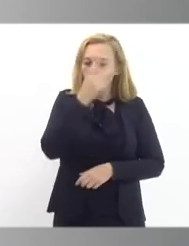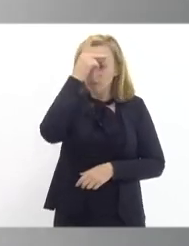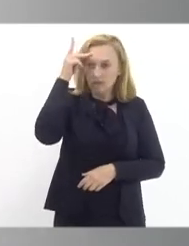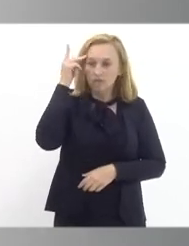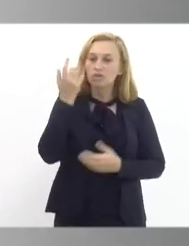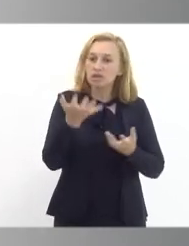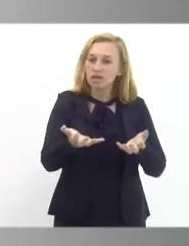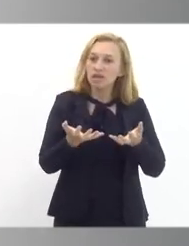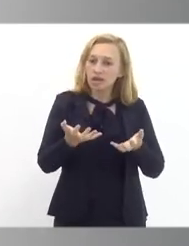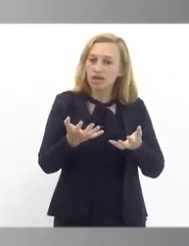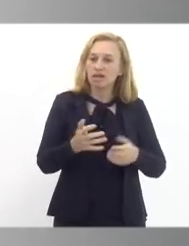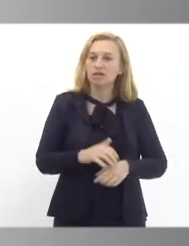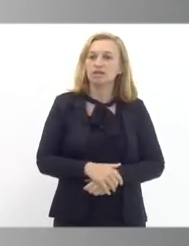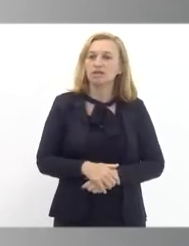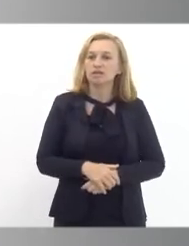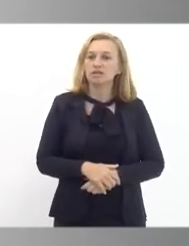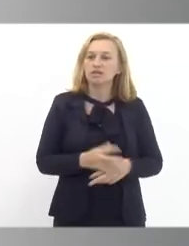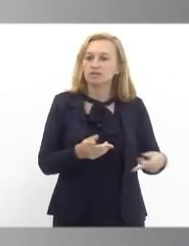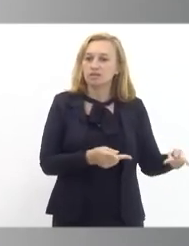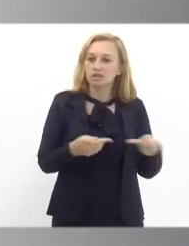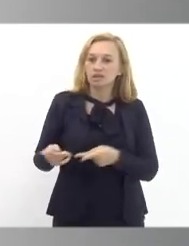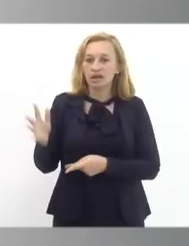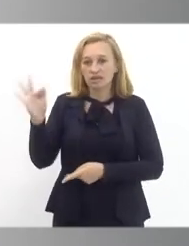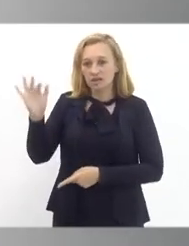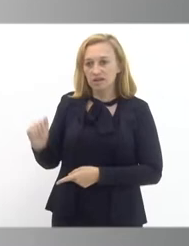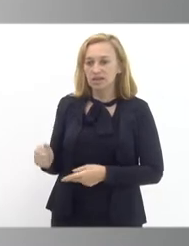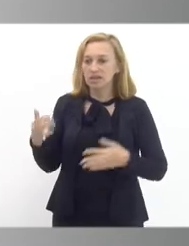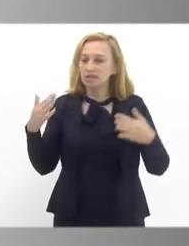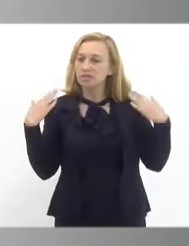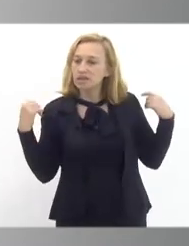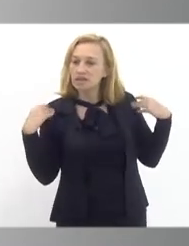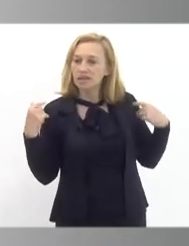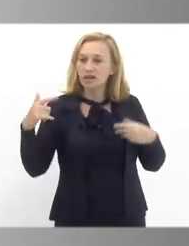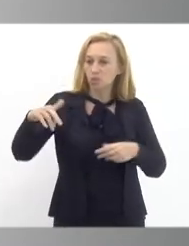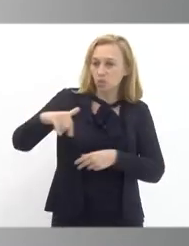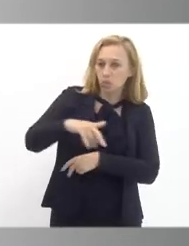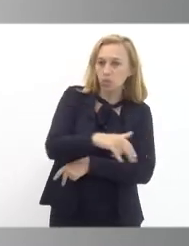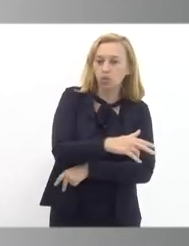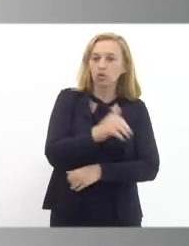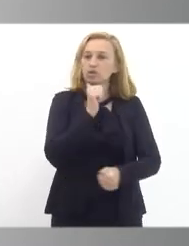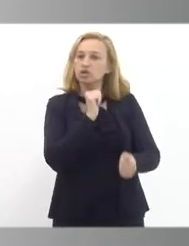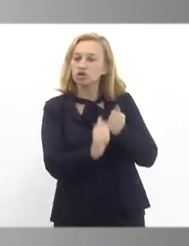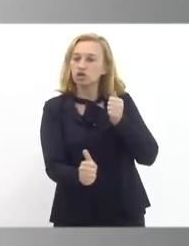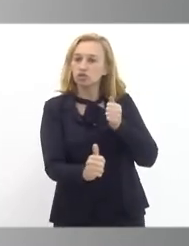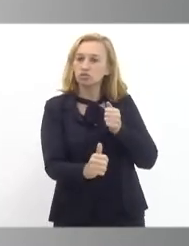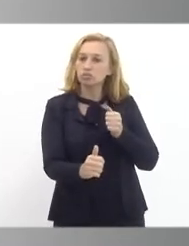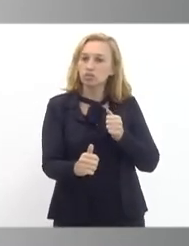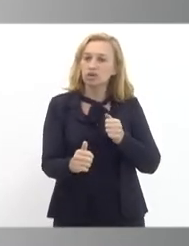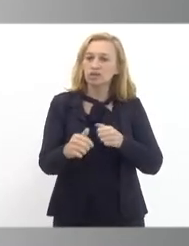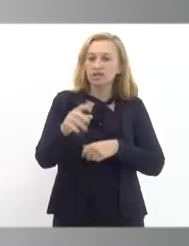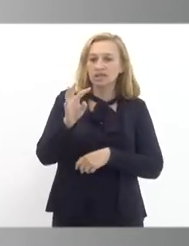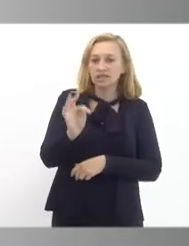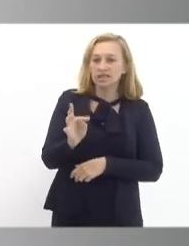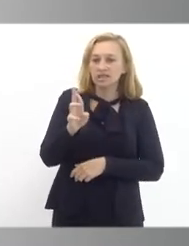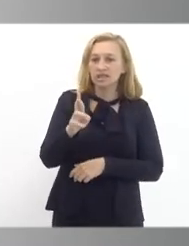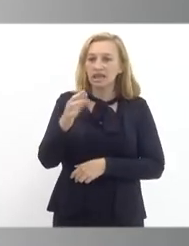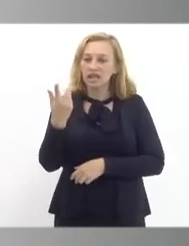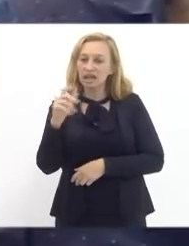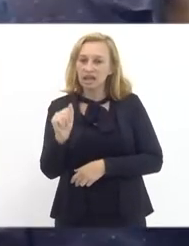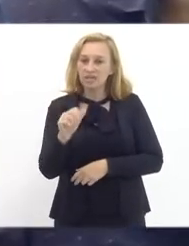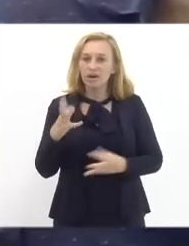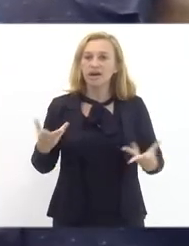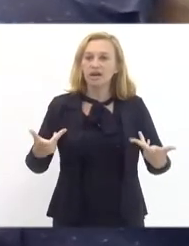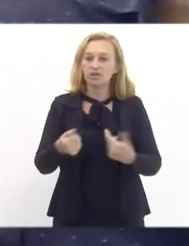que querem frequentar a fazenda, fazer suas caminhadas, prática esportiva, as trilhas que são maravilhosas, conhecer